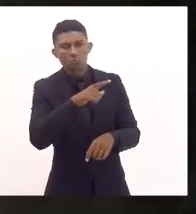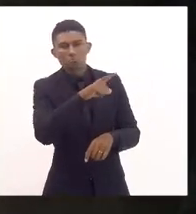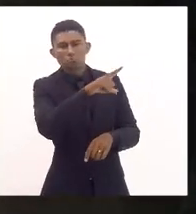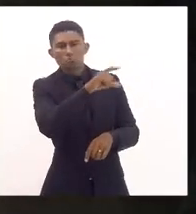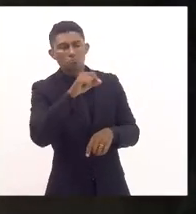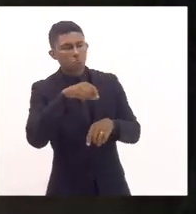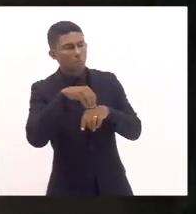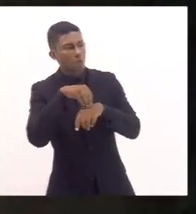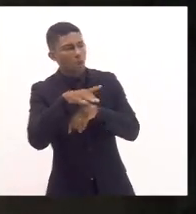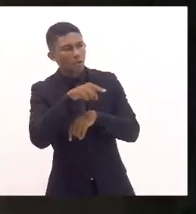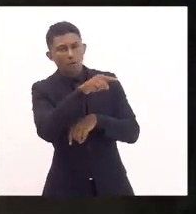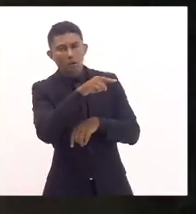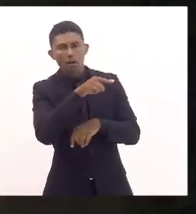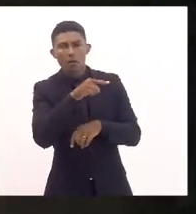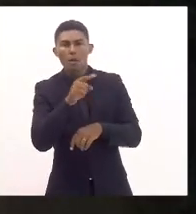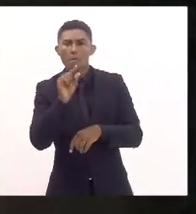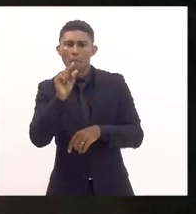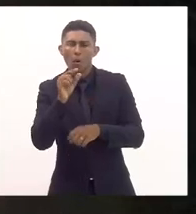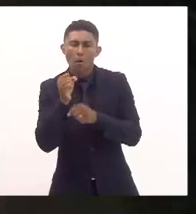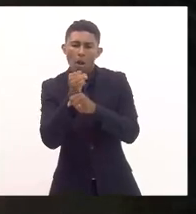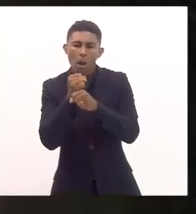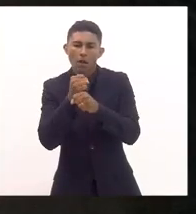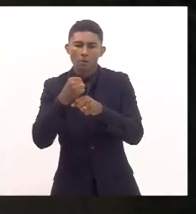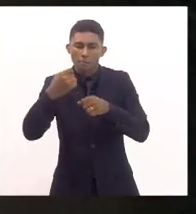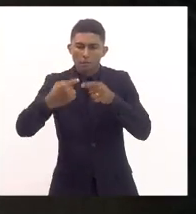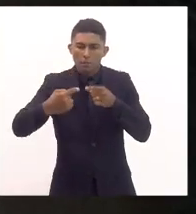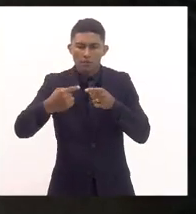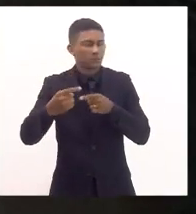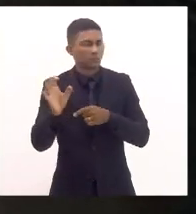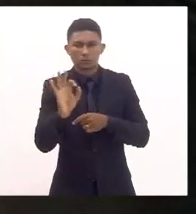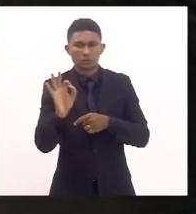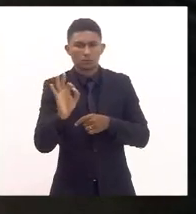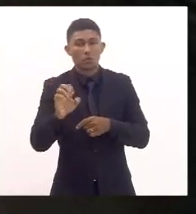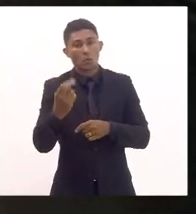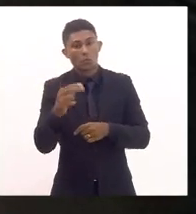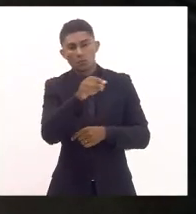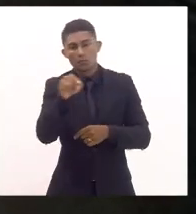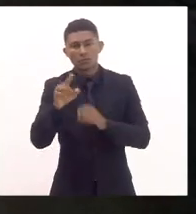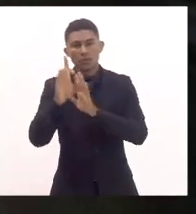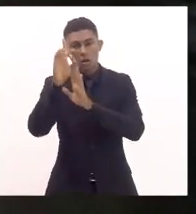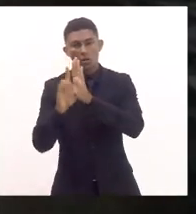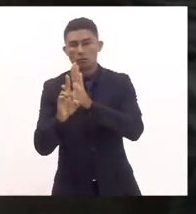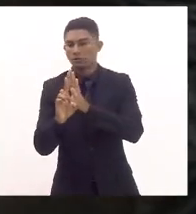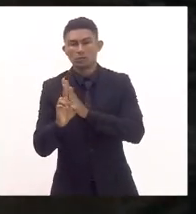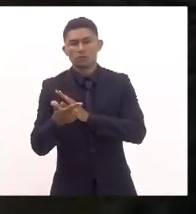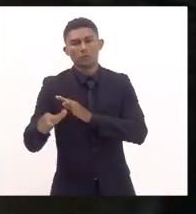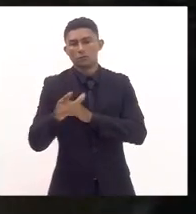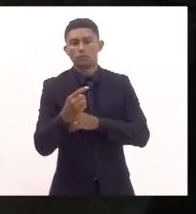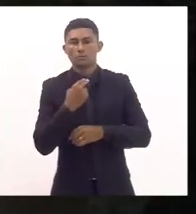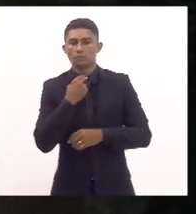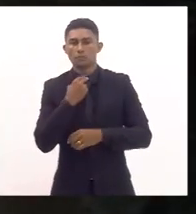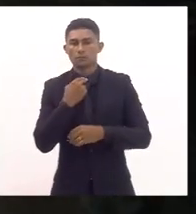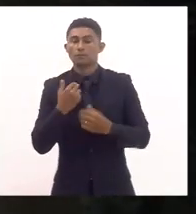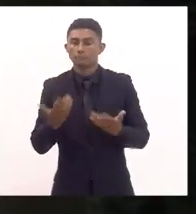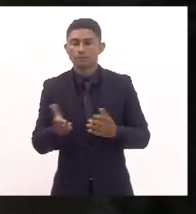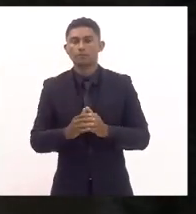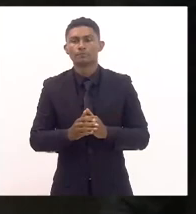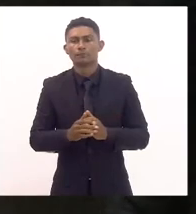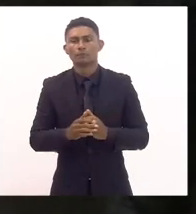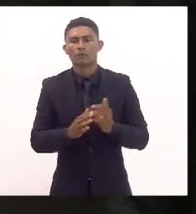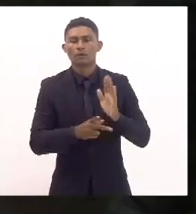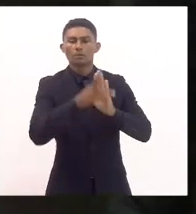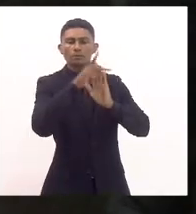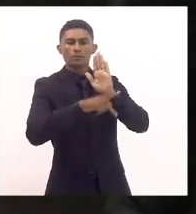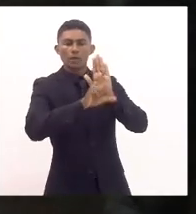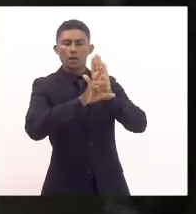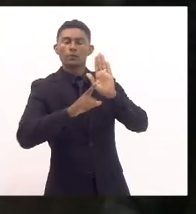recente participação política ou na direção dessas empresas concessionárias como esse projeto foi aprovado